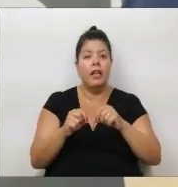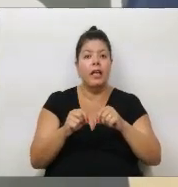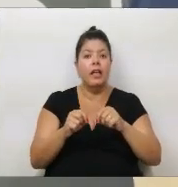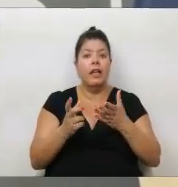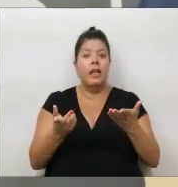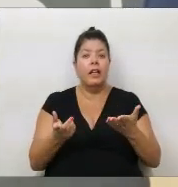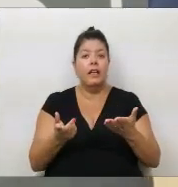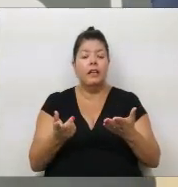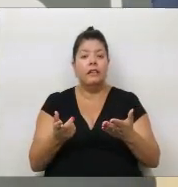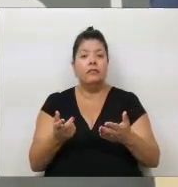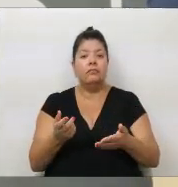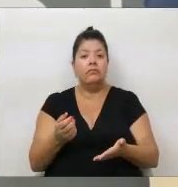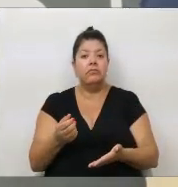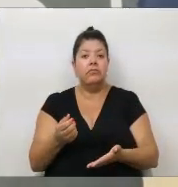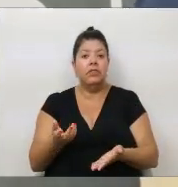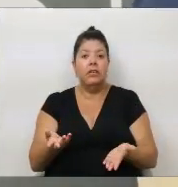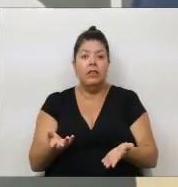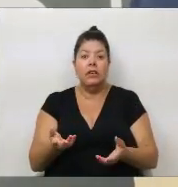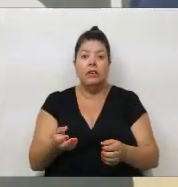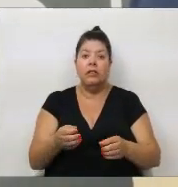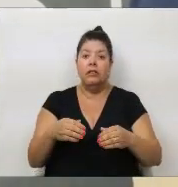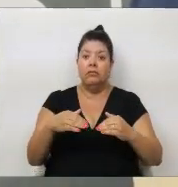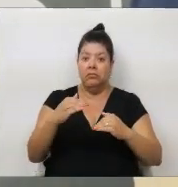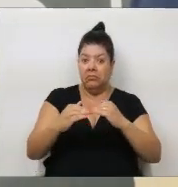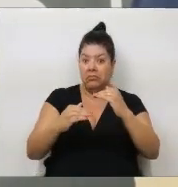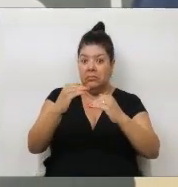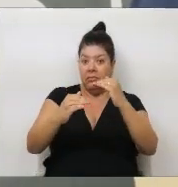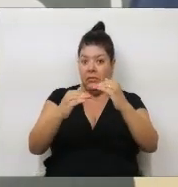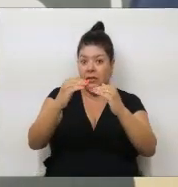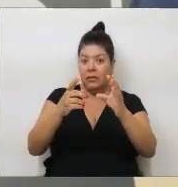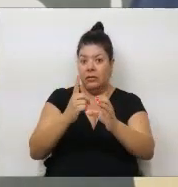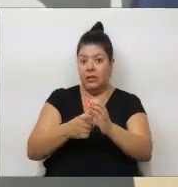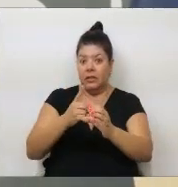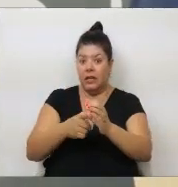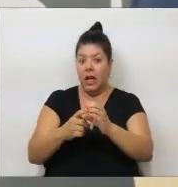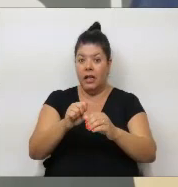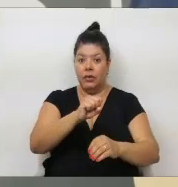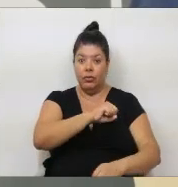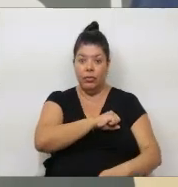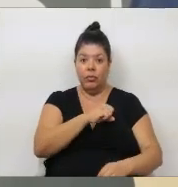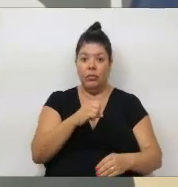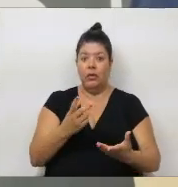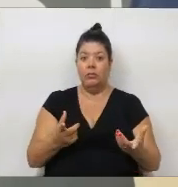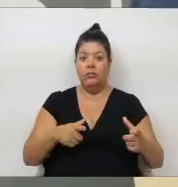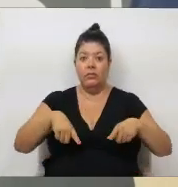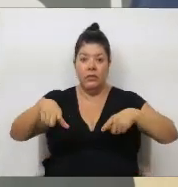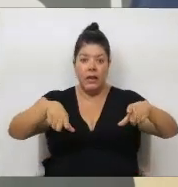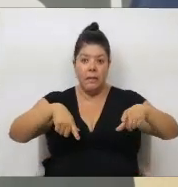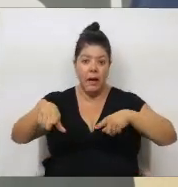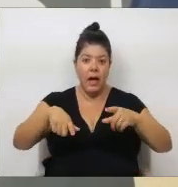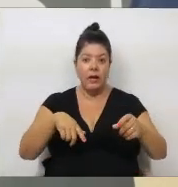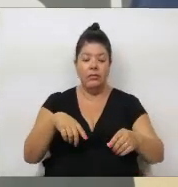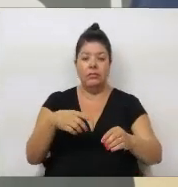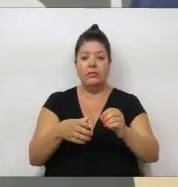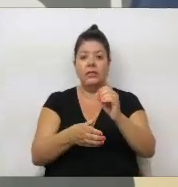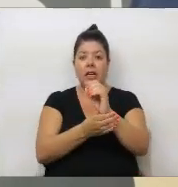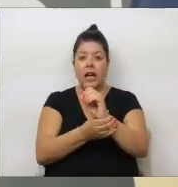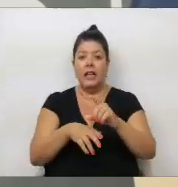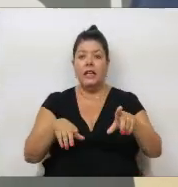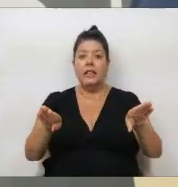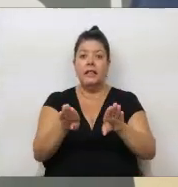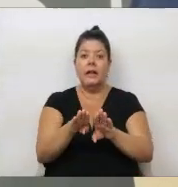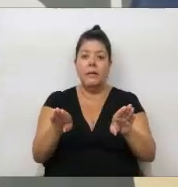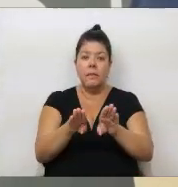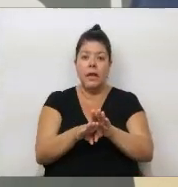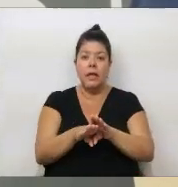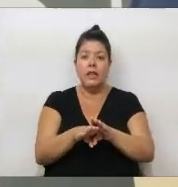instalação na nossa cidade, que garanta uma garantia de um número de empregos, mas que garanta também, como